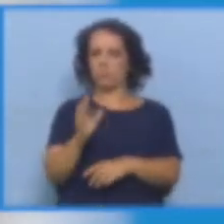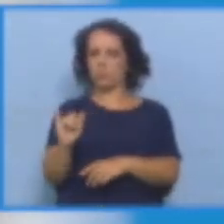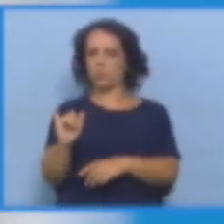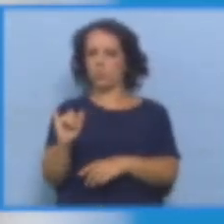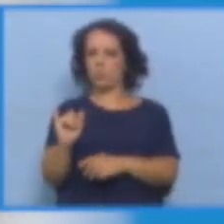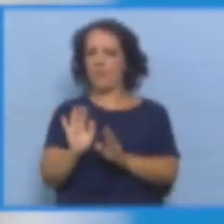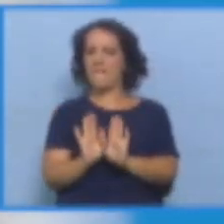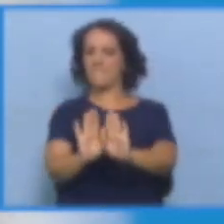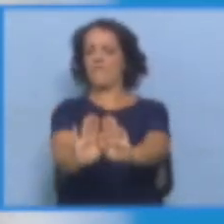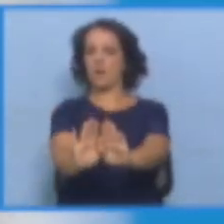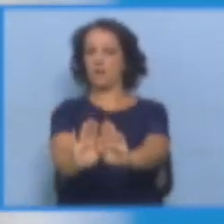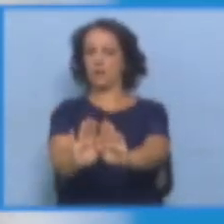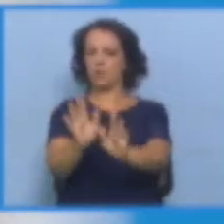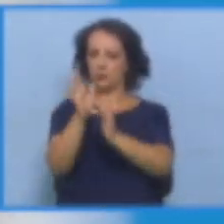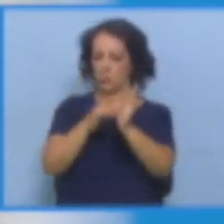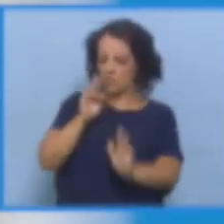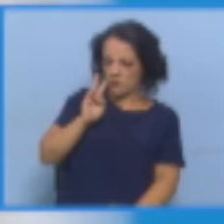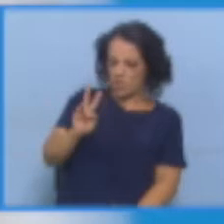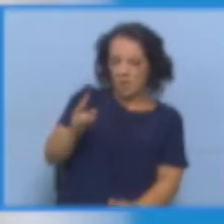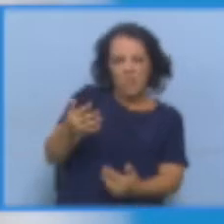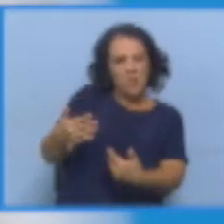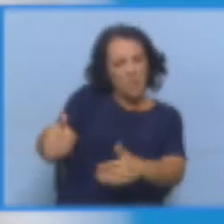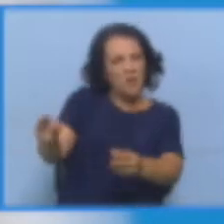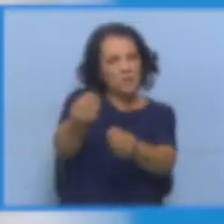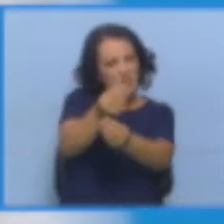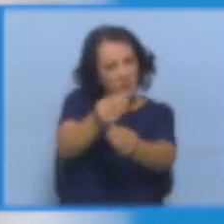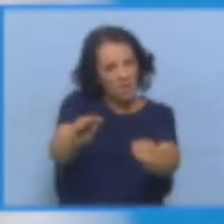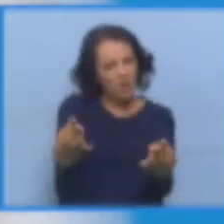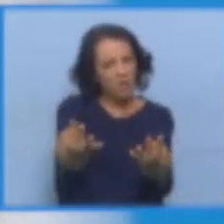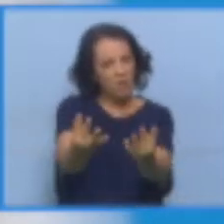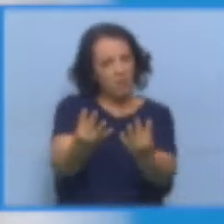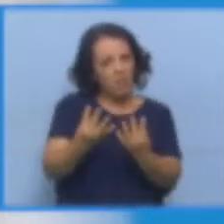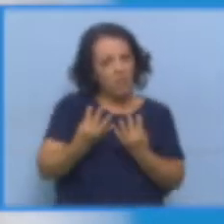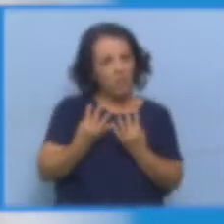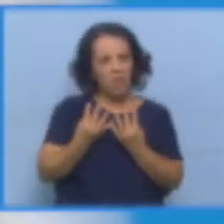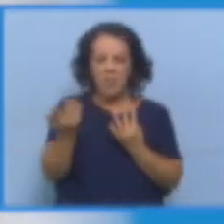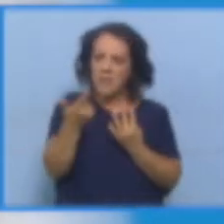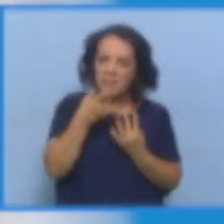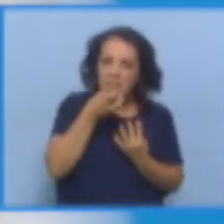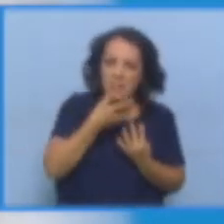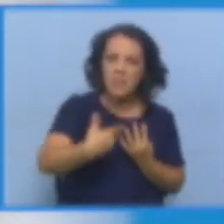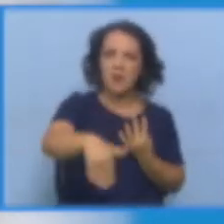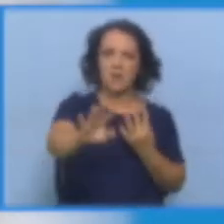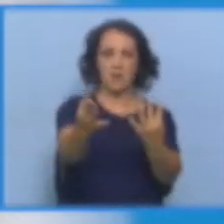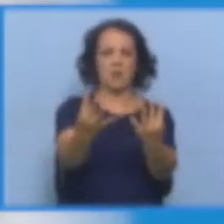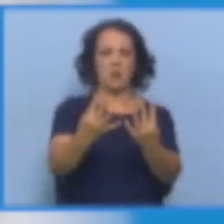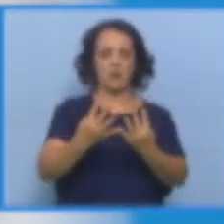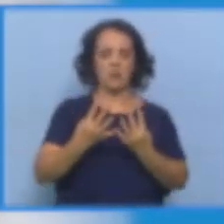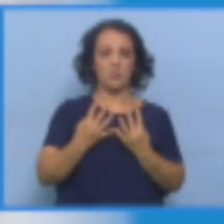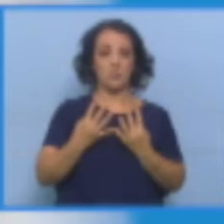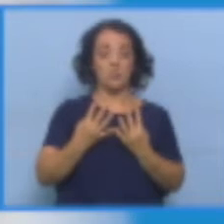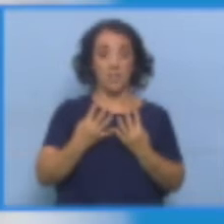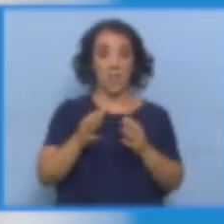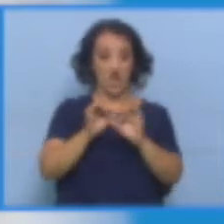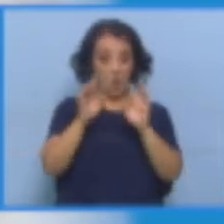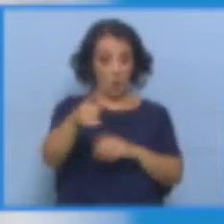indignou-se e disse-lhes: deixai vir a minhas criancinhas, não as estorveis. Dos que são como elas é o reino